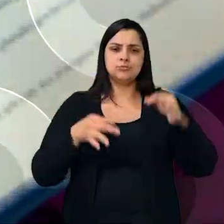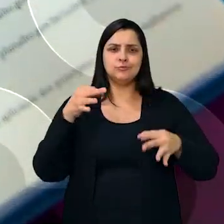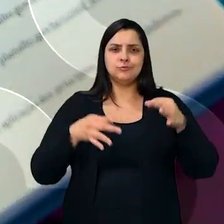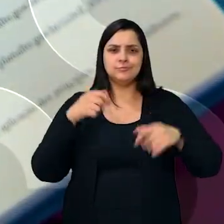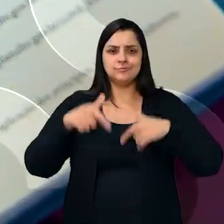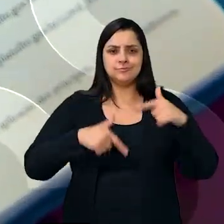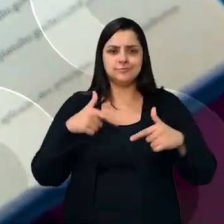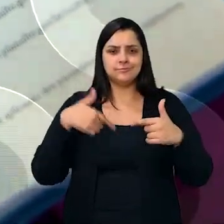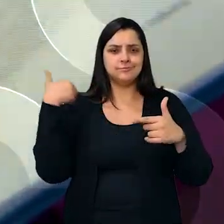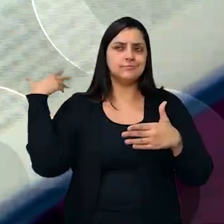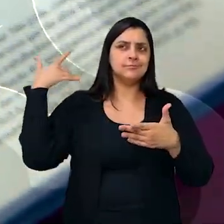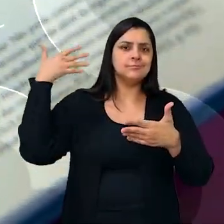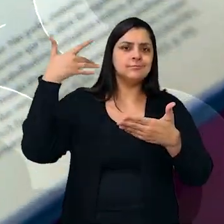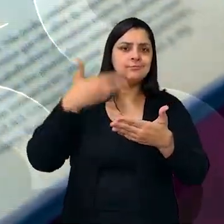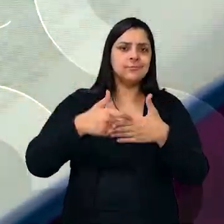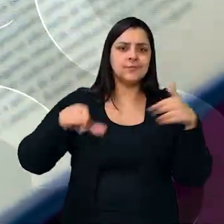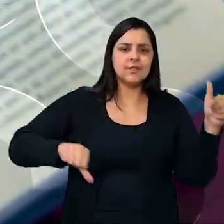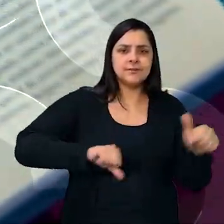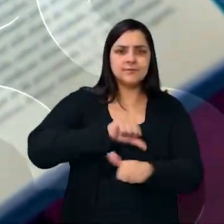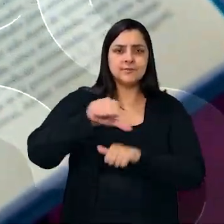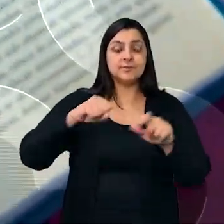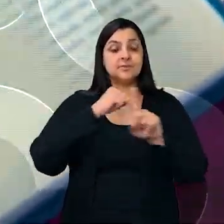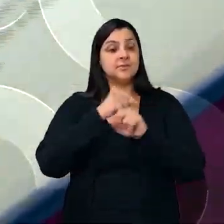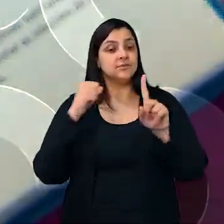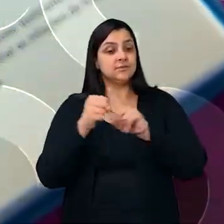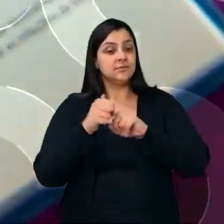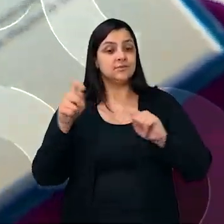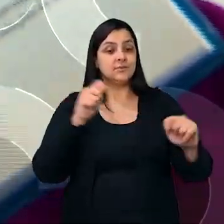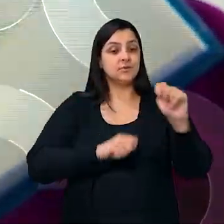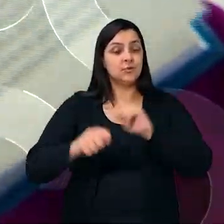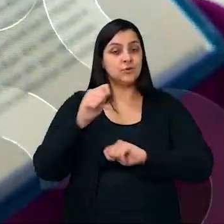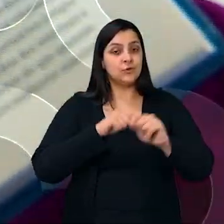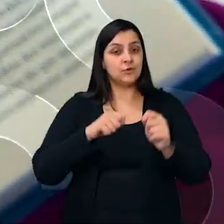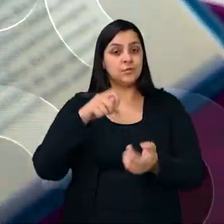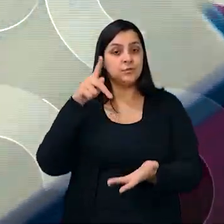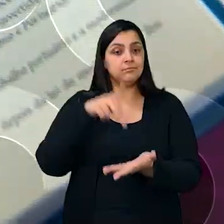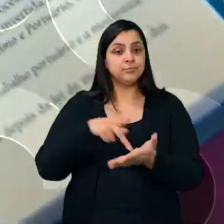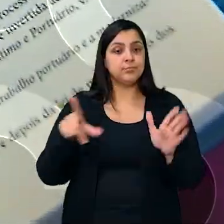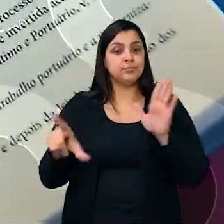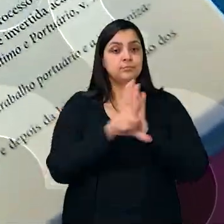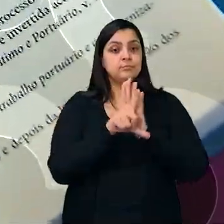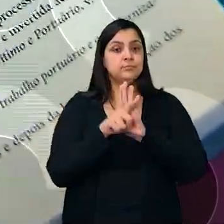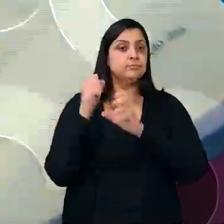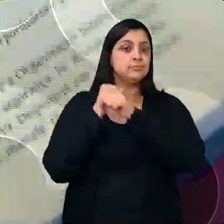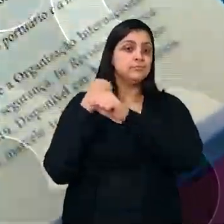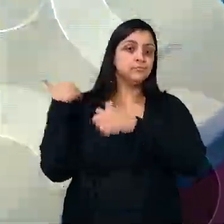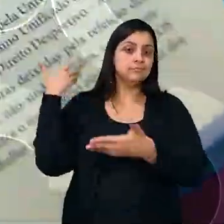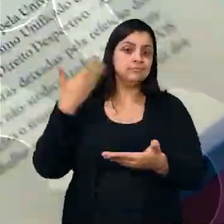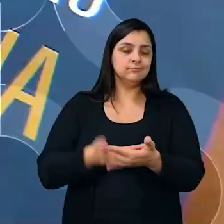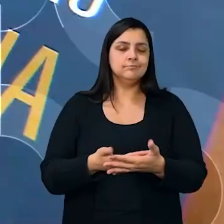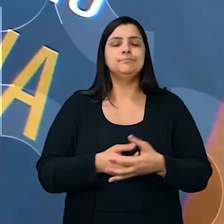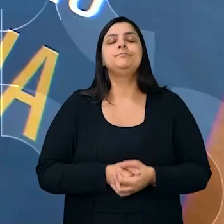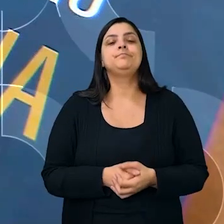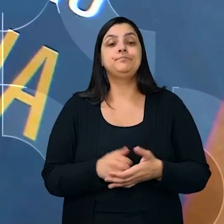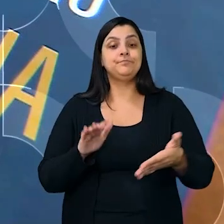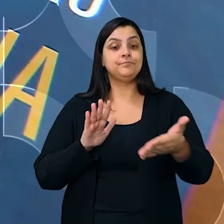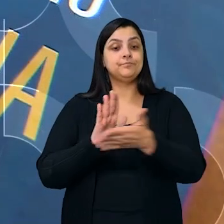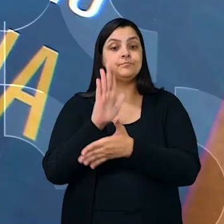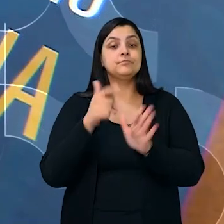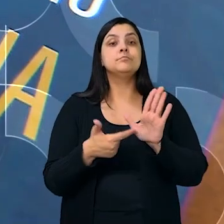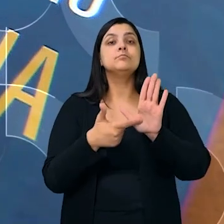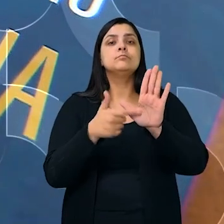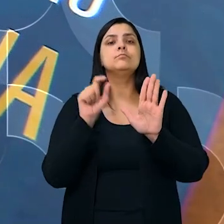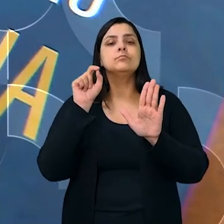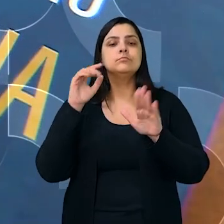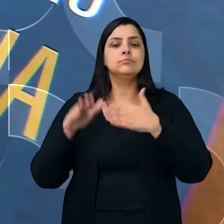judiciário trabalhista ao longo das transformações sociais, econômicas e legislativas dos últimos anos. A publicação